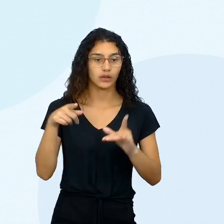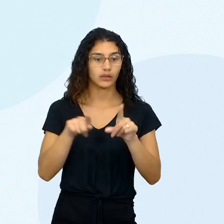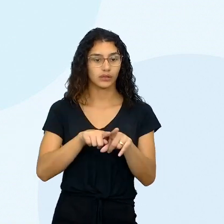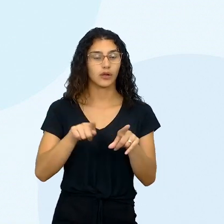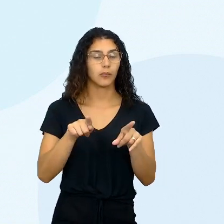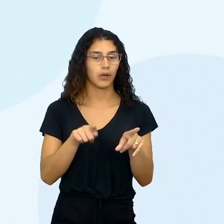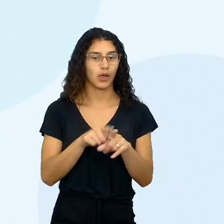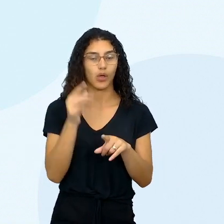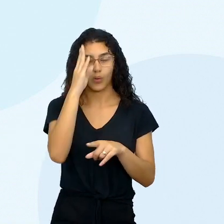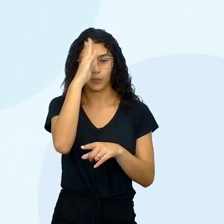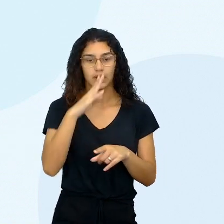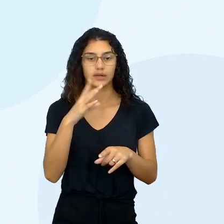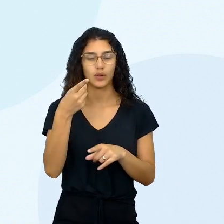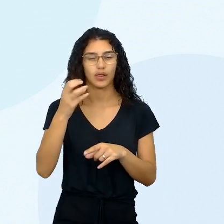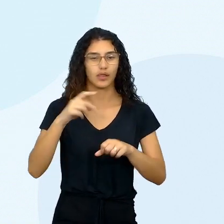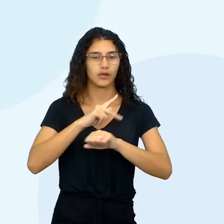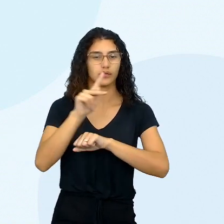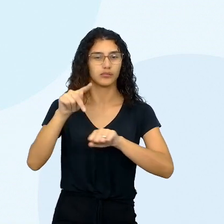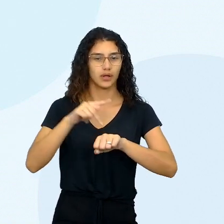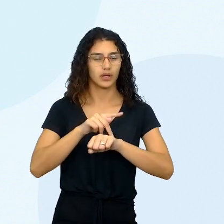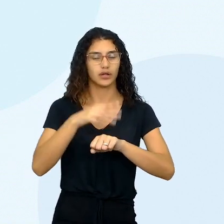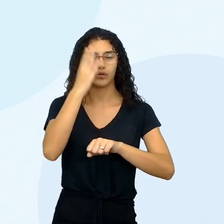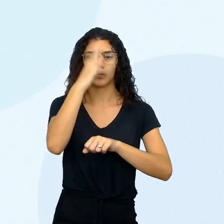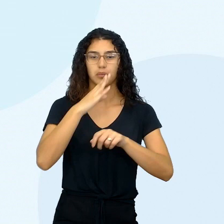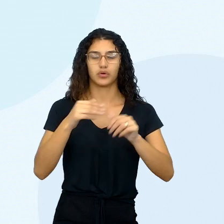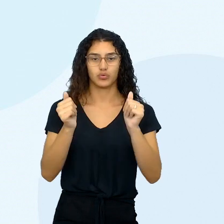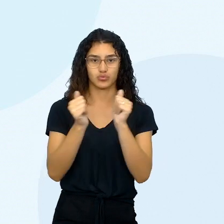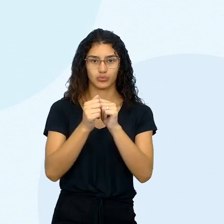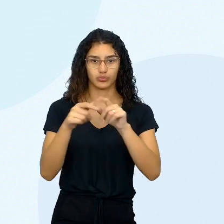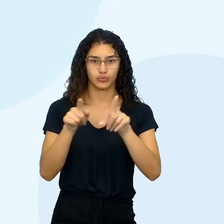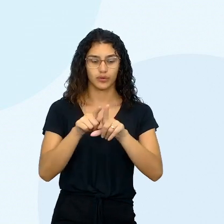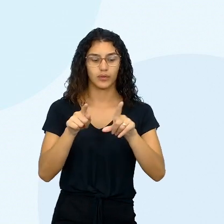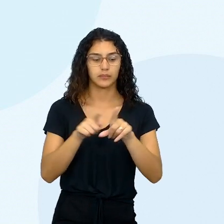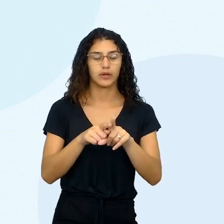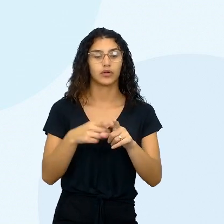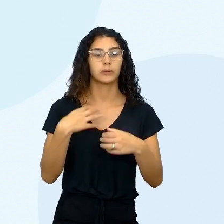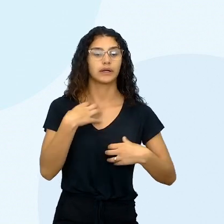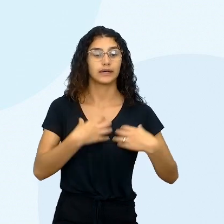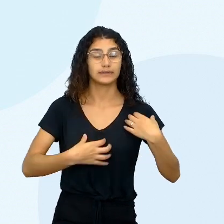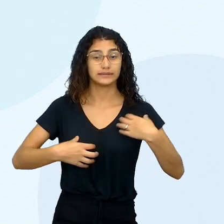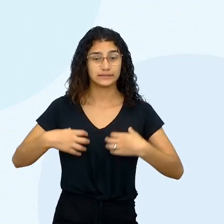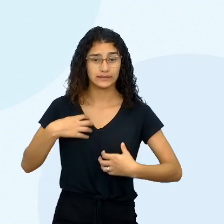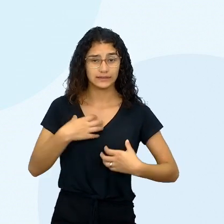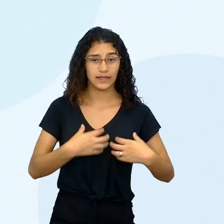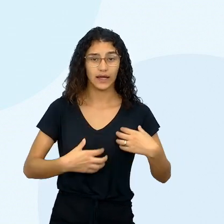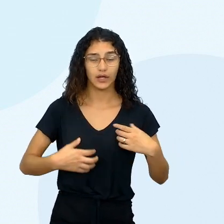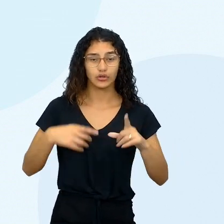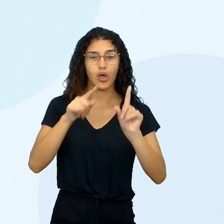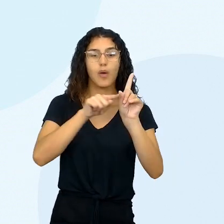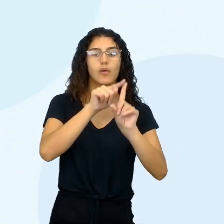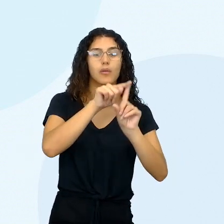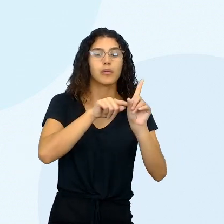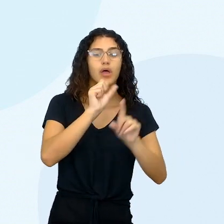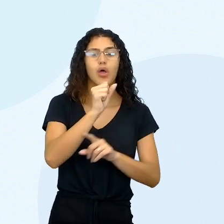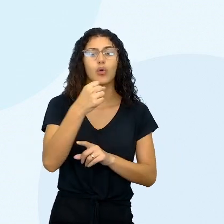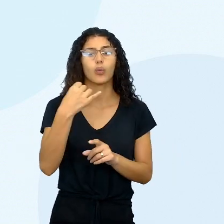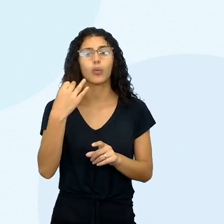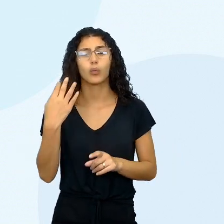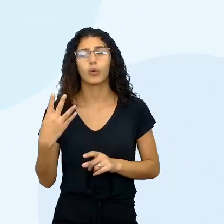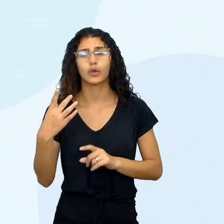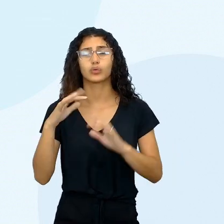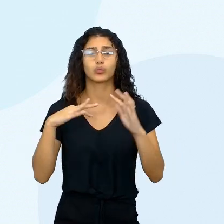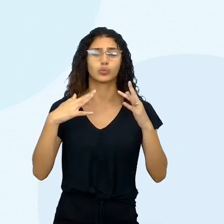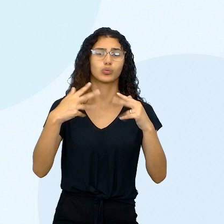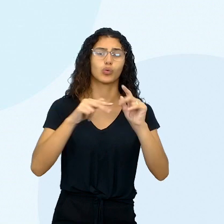10 países, e o Brasil era um desses países, sobre ansiedade climática, ou seja, quanto todos